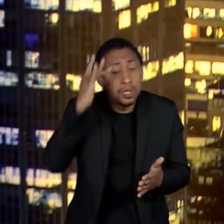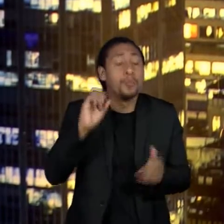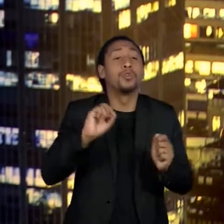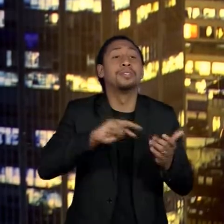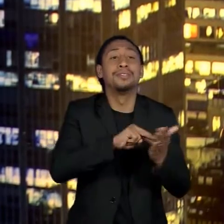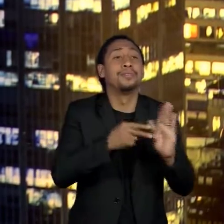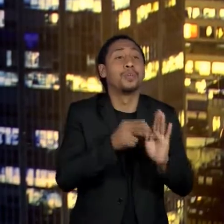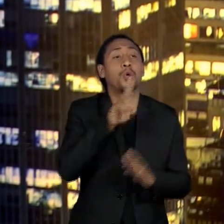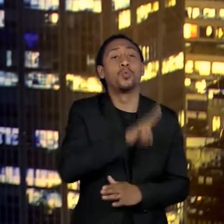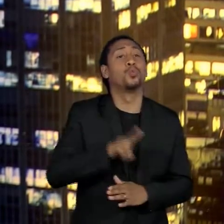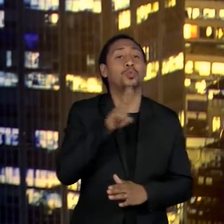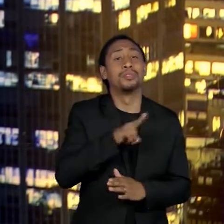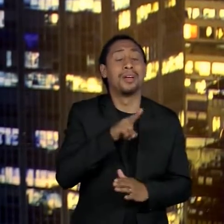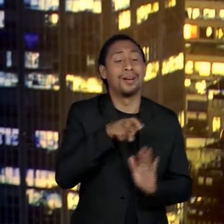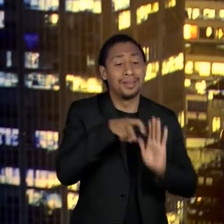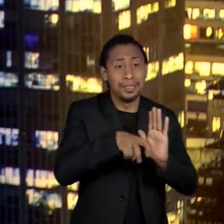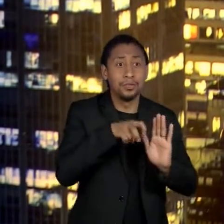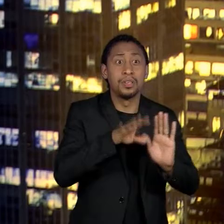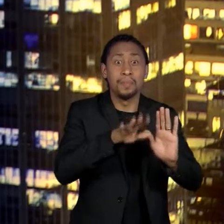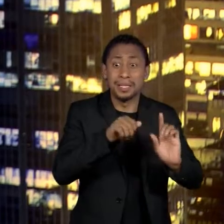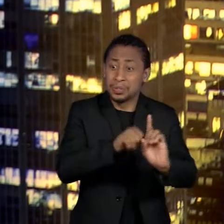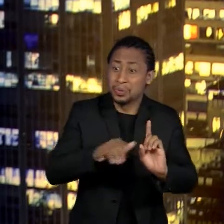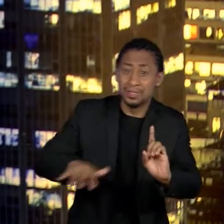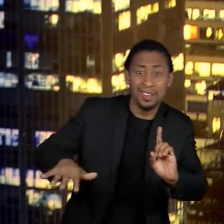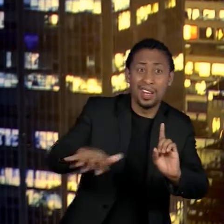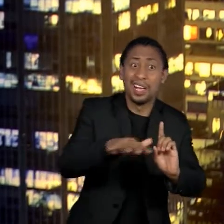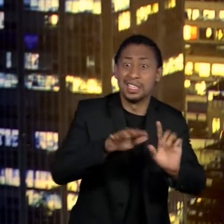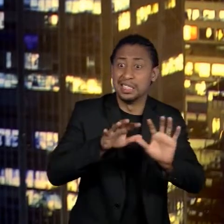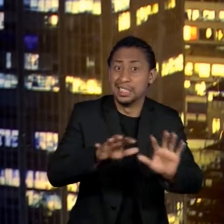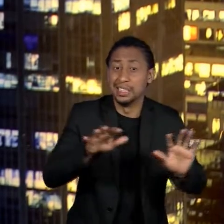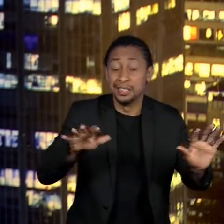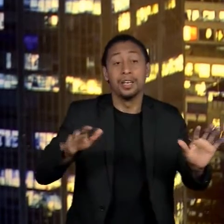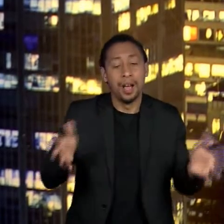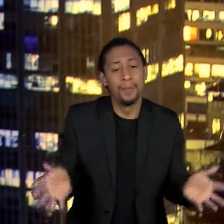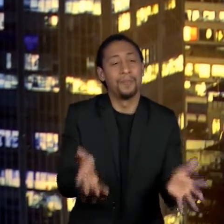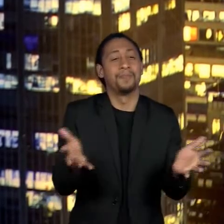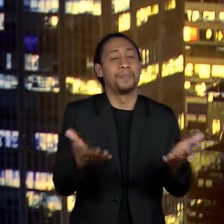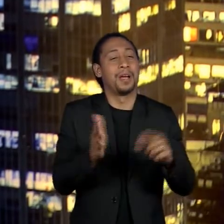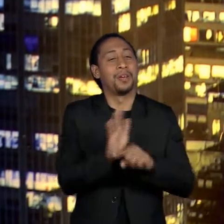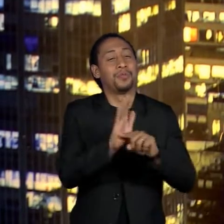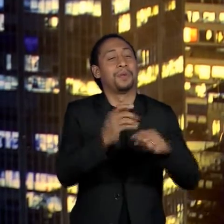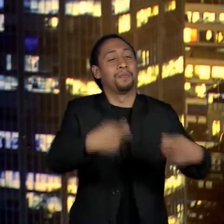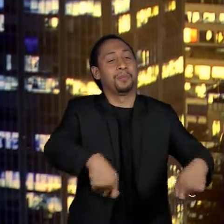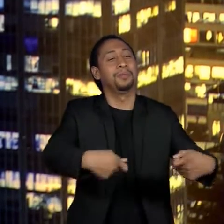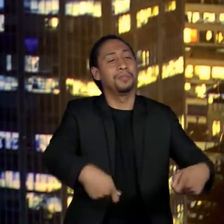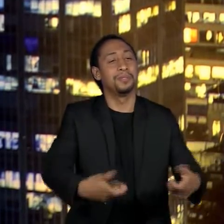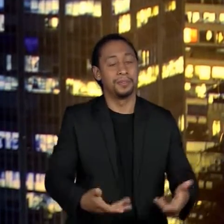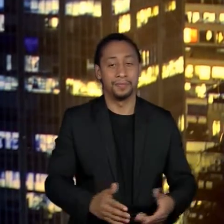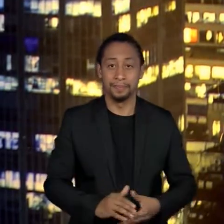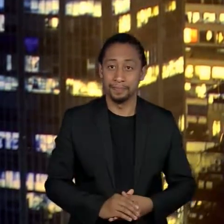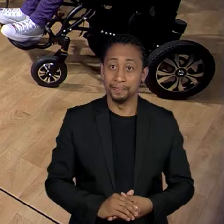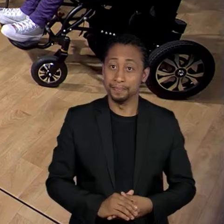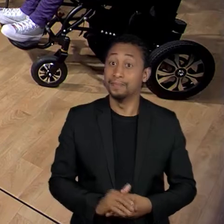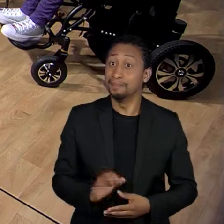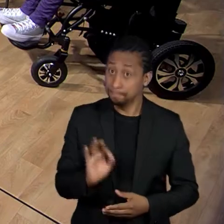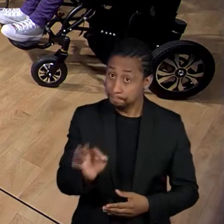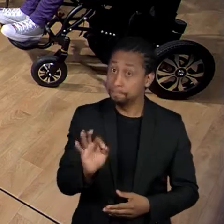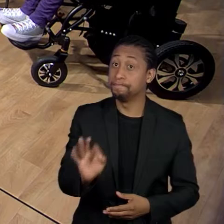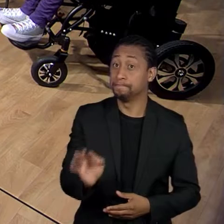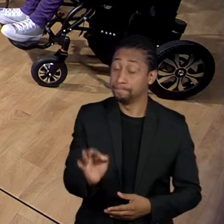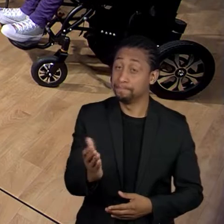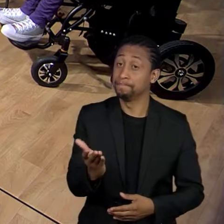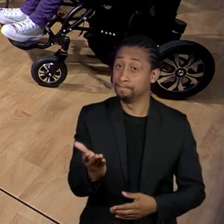pelas condições reais que a sociedade nos oferta para voar. É isso, não é? E é bem isso mesmo,